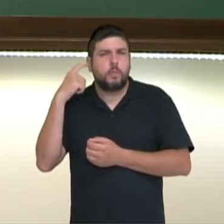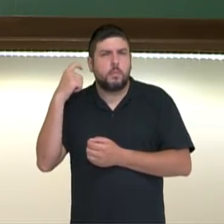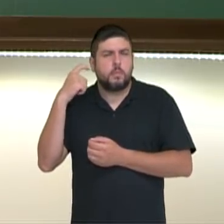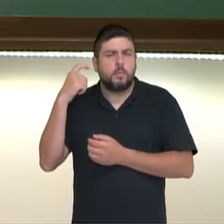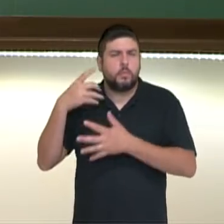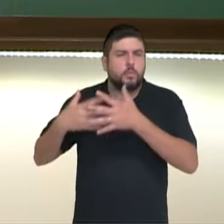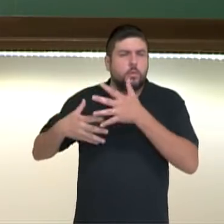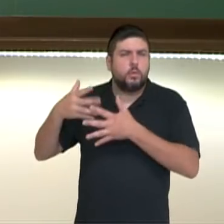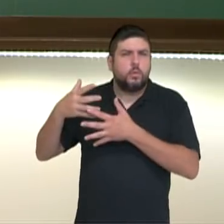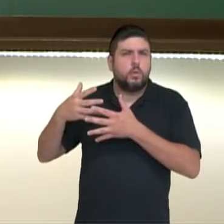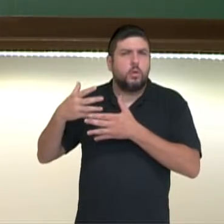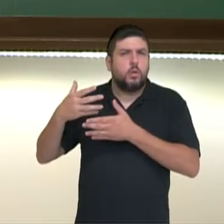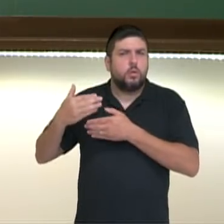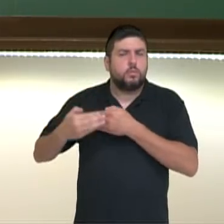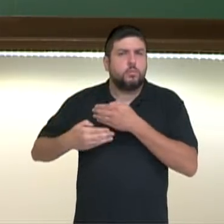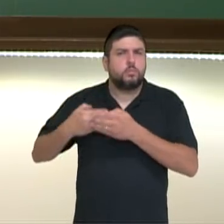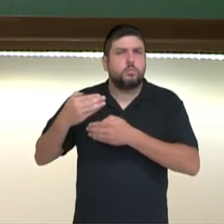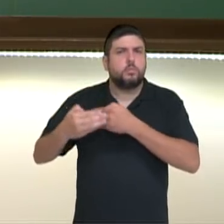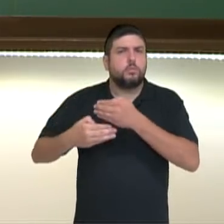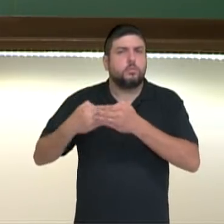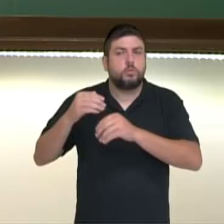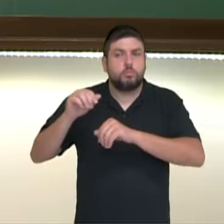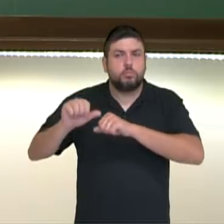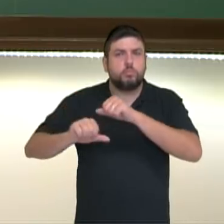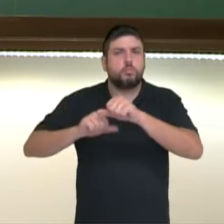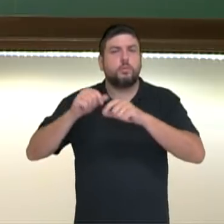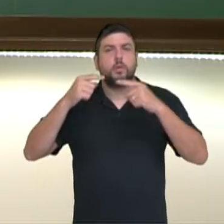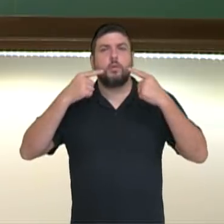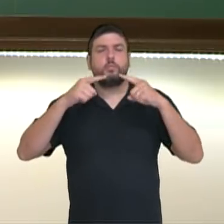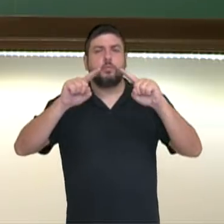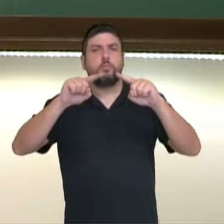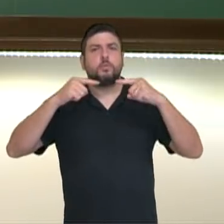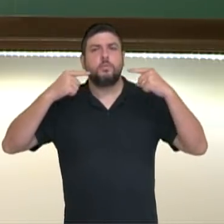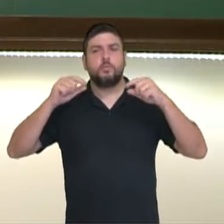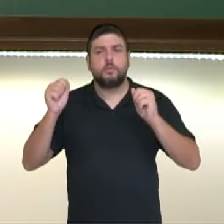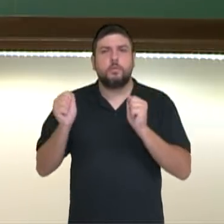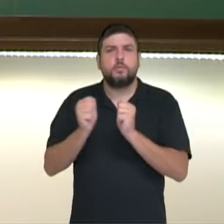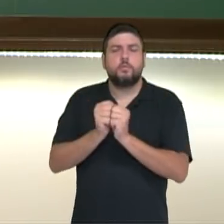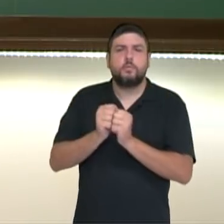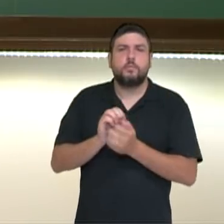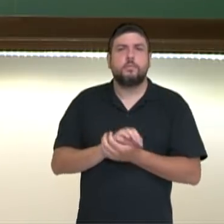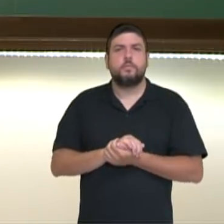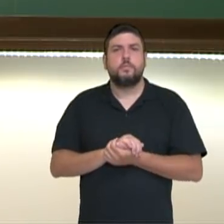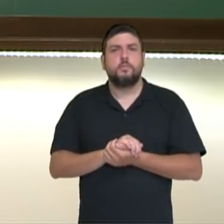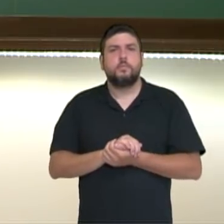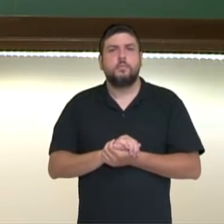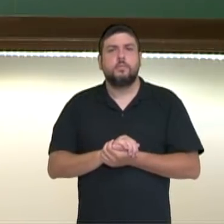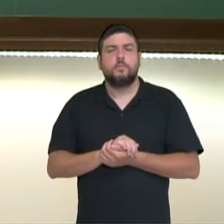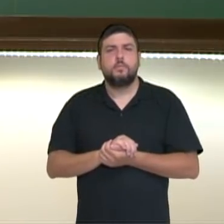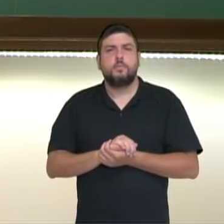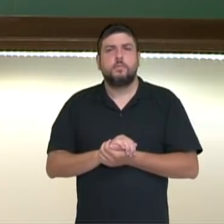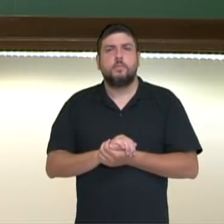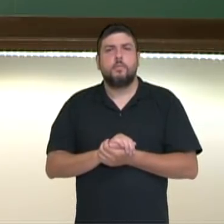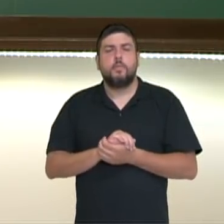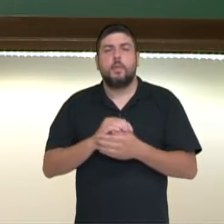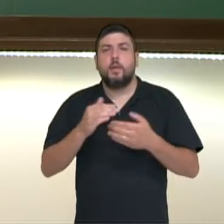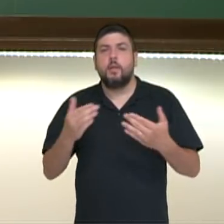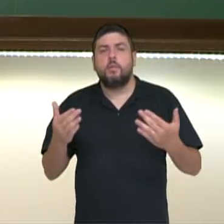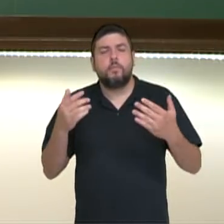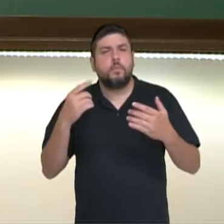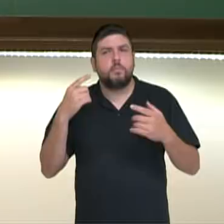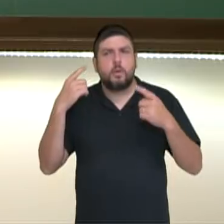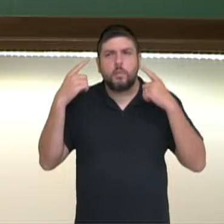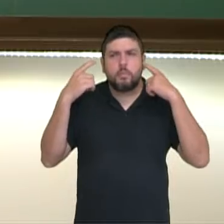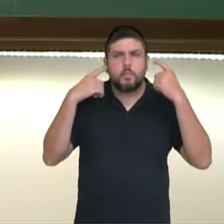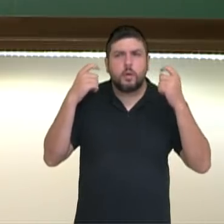fazer parte das composições musicais. Então, é questionável essa definição de o